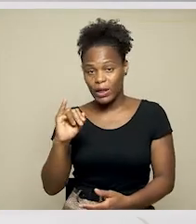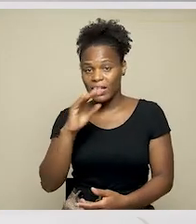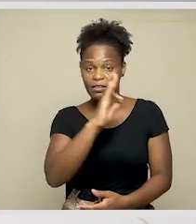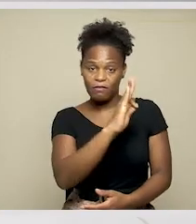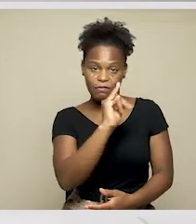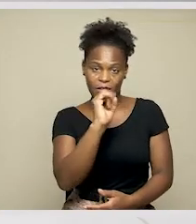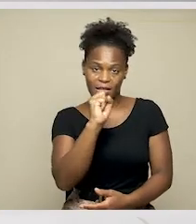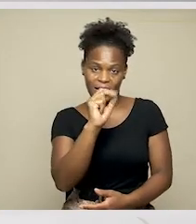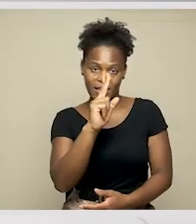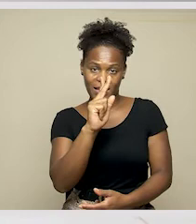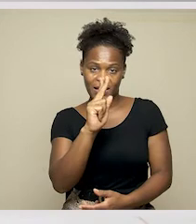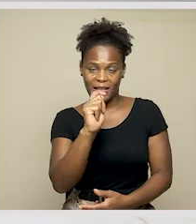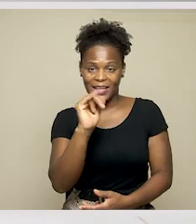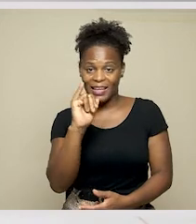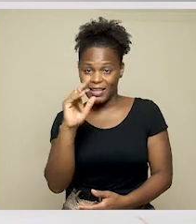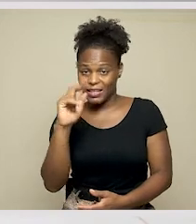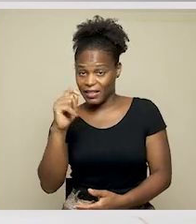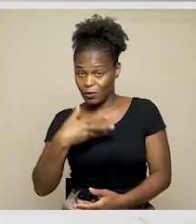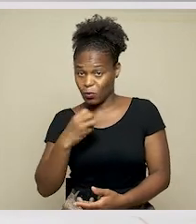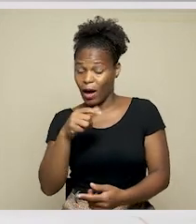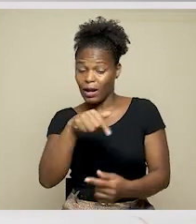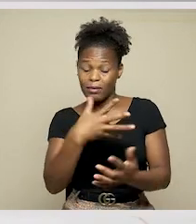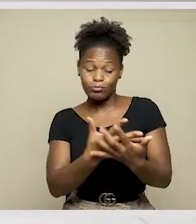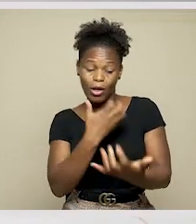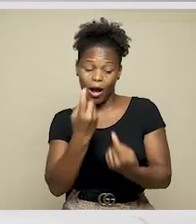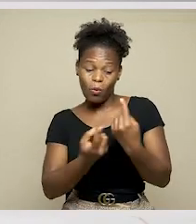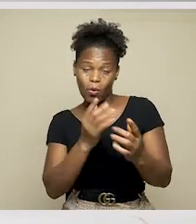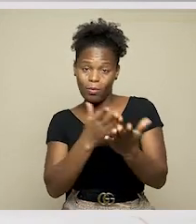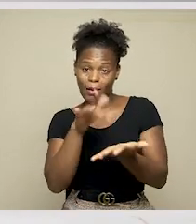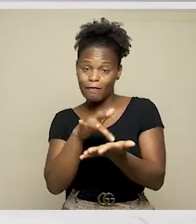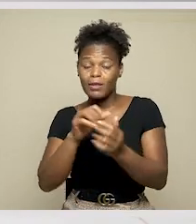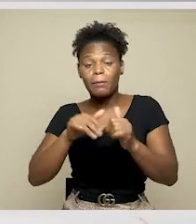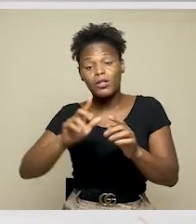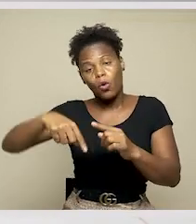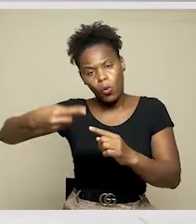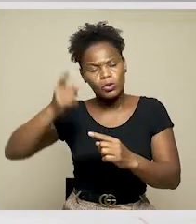Aqui nós destacamos algumas revistas, mas houve outras revistas importantes que